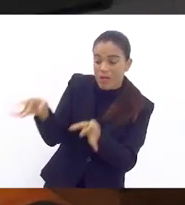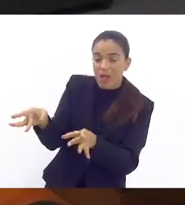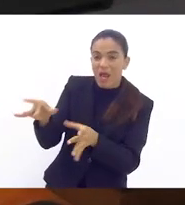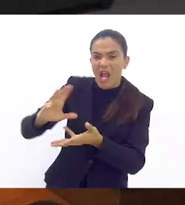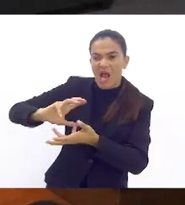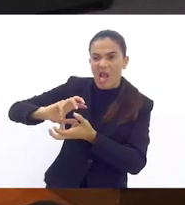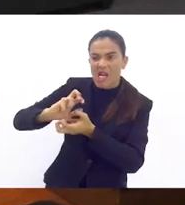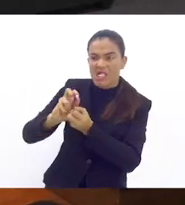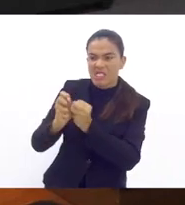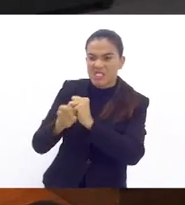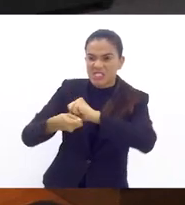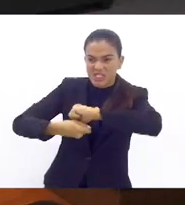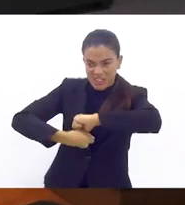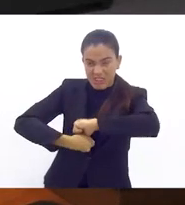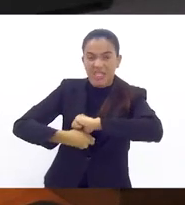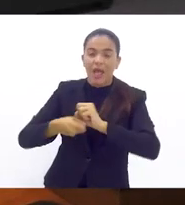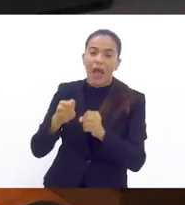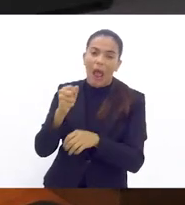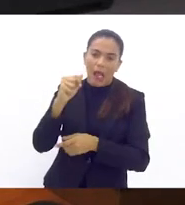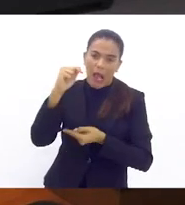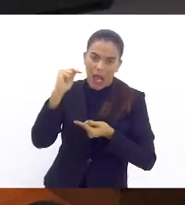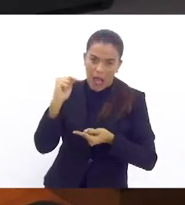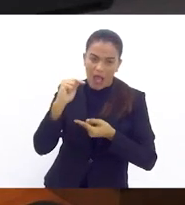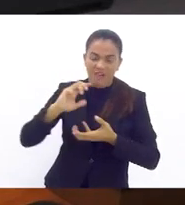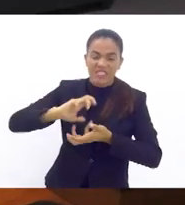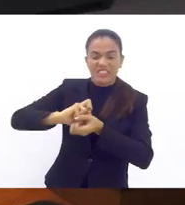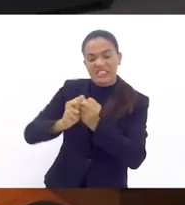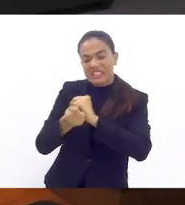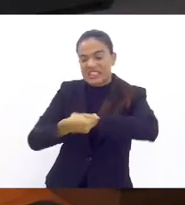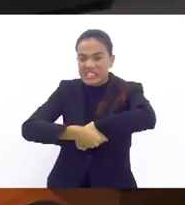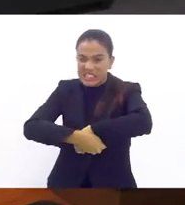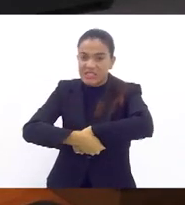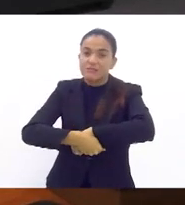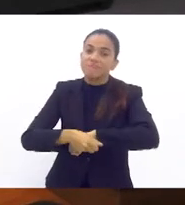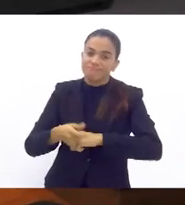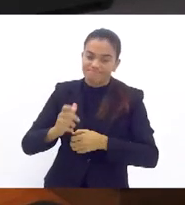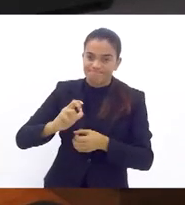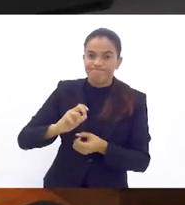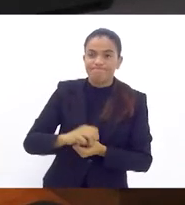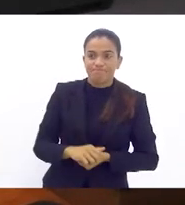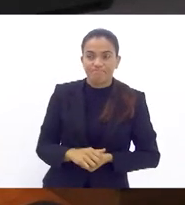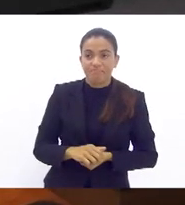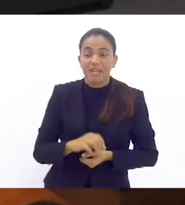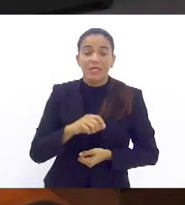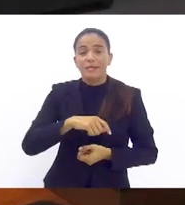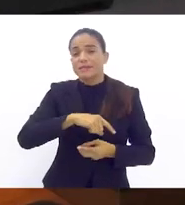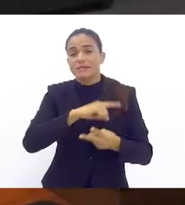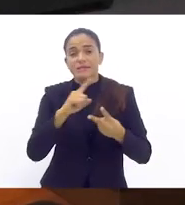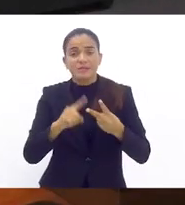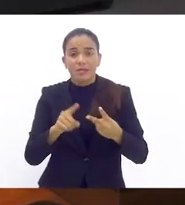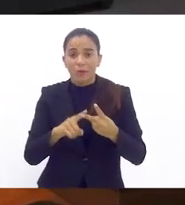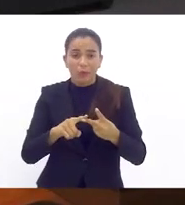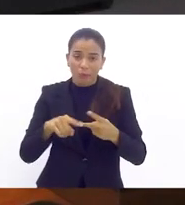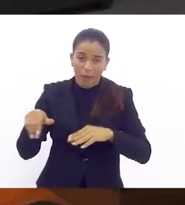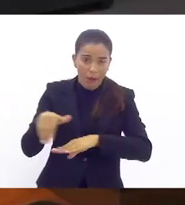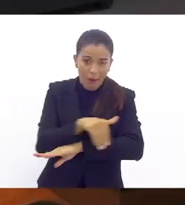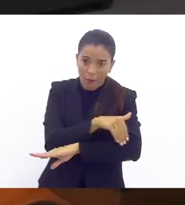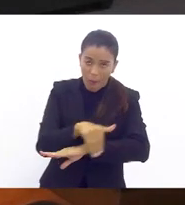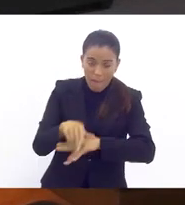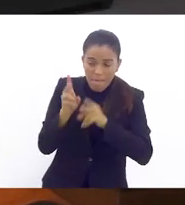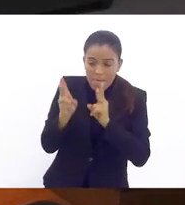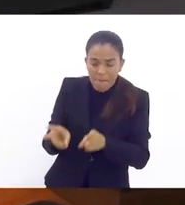correta as garrafas, destruindo, tentando destruir a garrafa, amassando, né, destruindo o rótulo. E, segundo, estiver na rua, mesmo que não